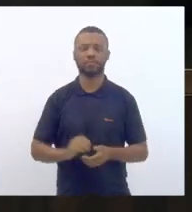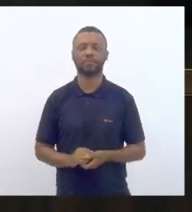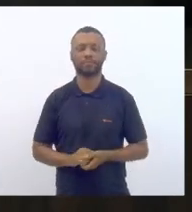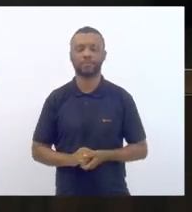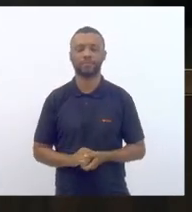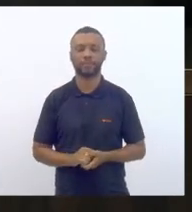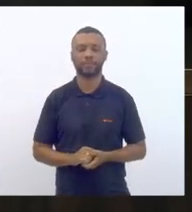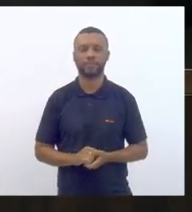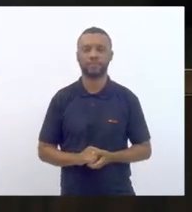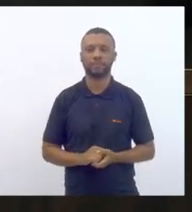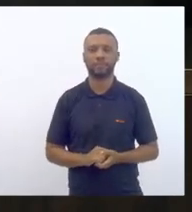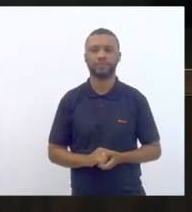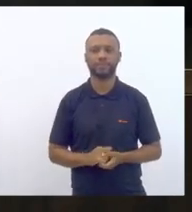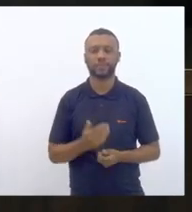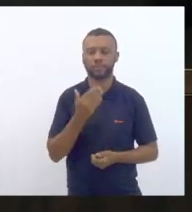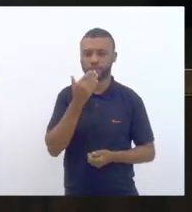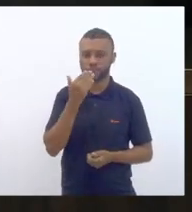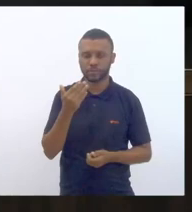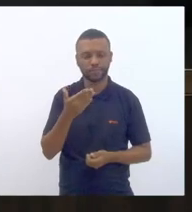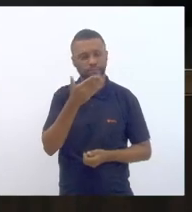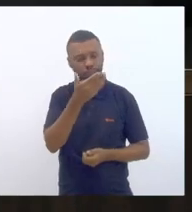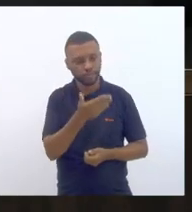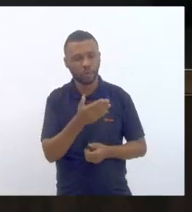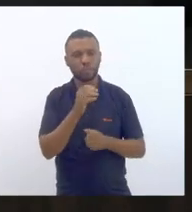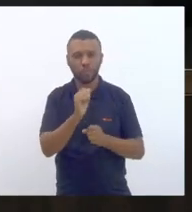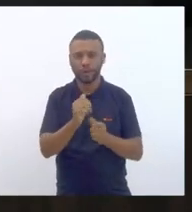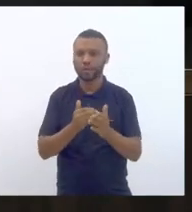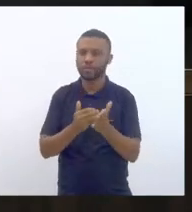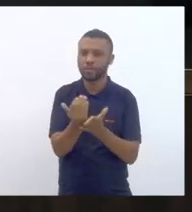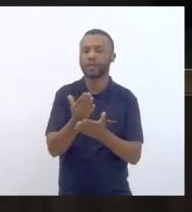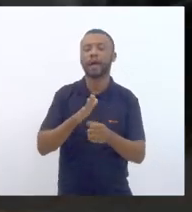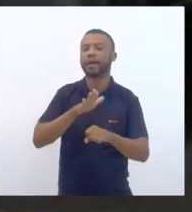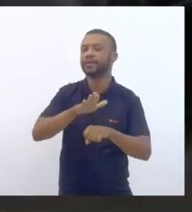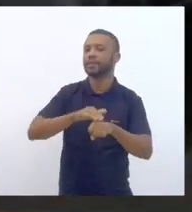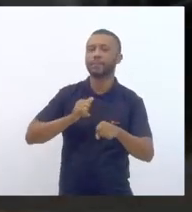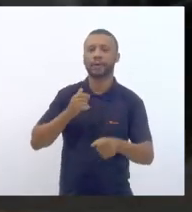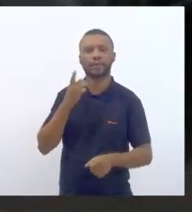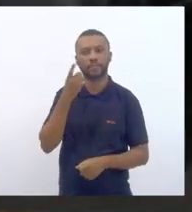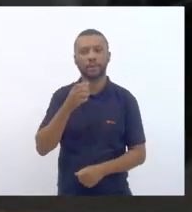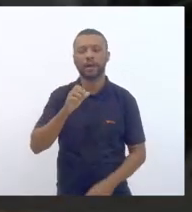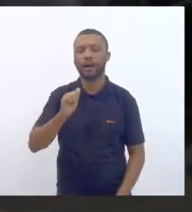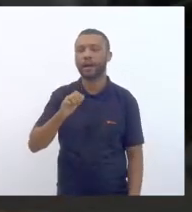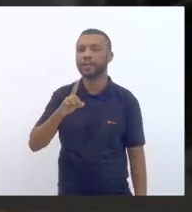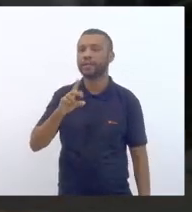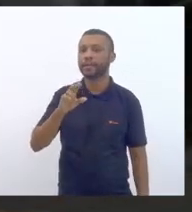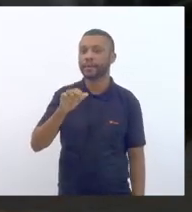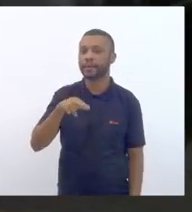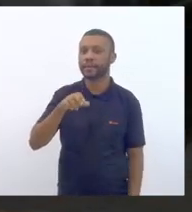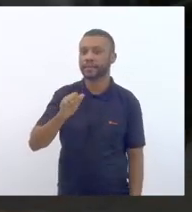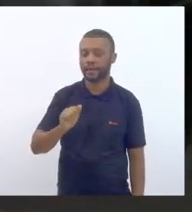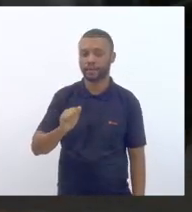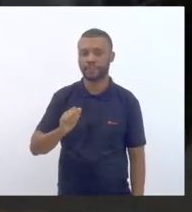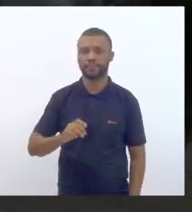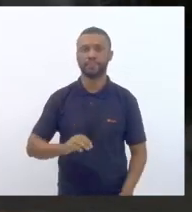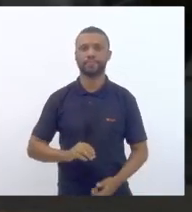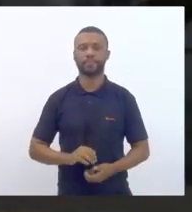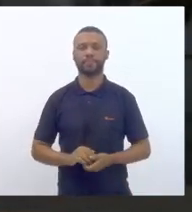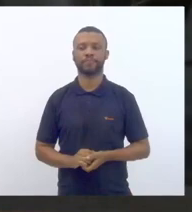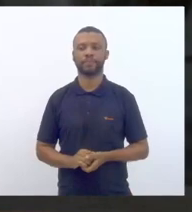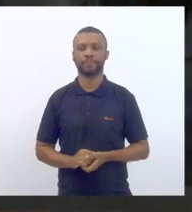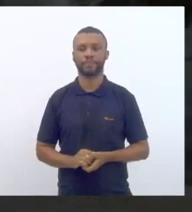Solicito ao deputado Gustavo que possa proceder a chamar. Deputada Adriana Baltazar.